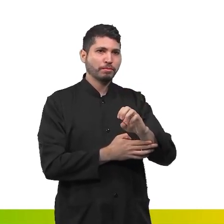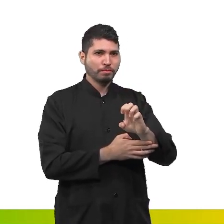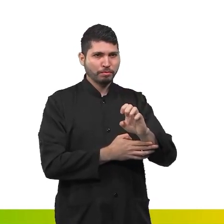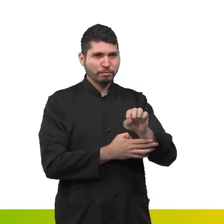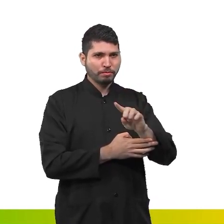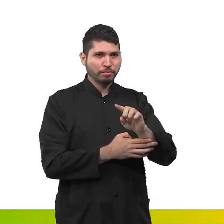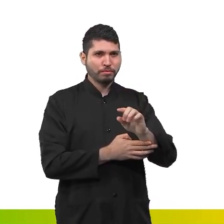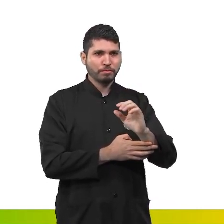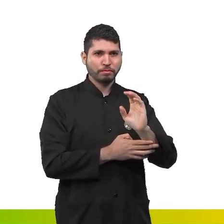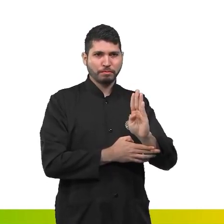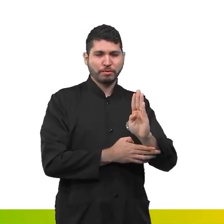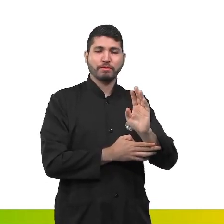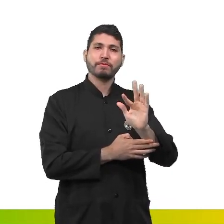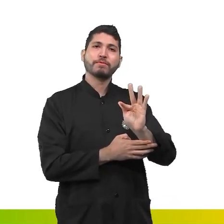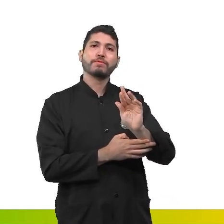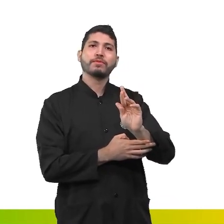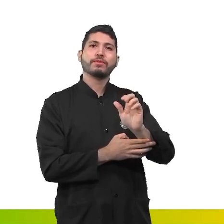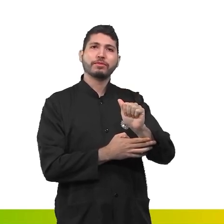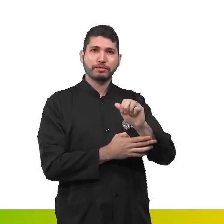Francisco Pizarro,